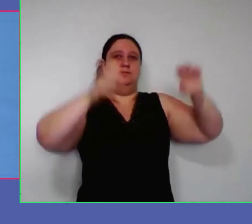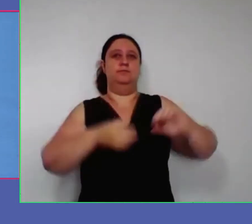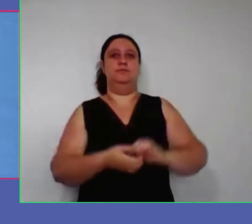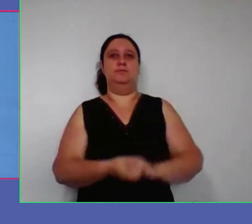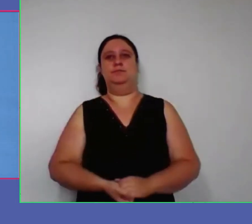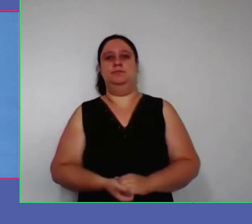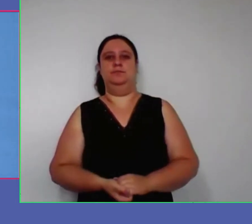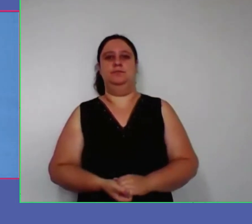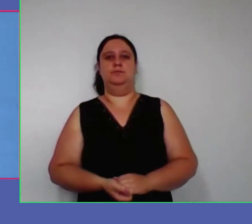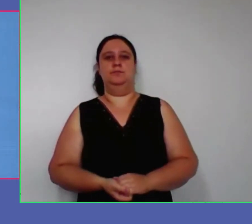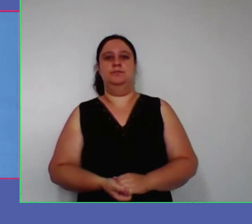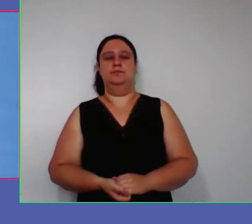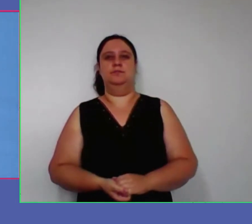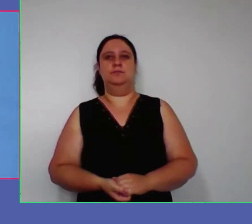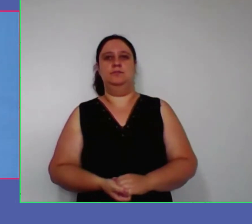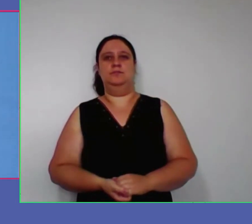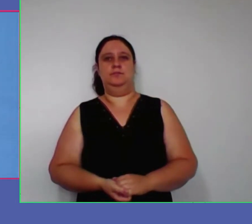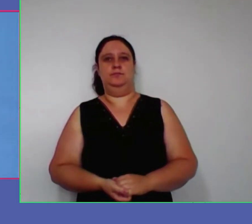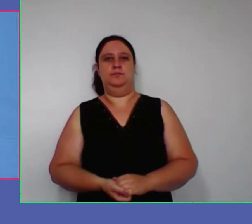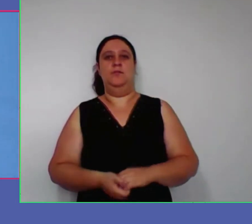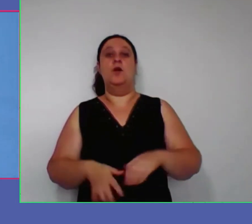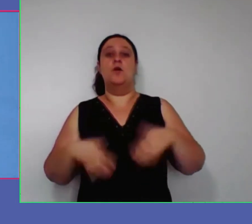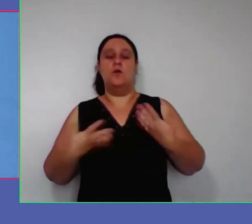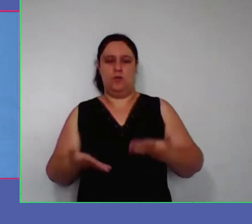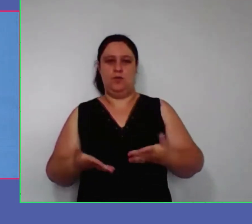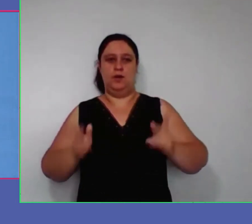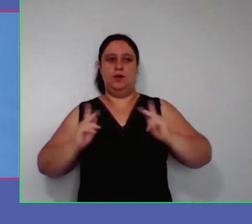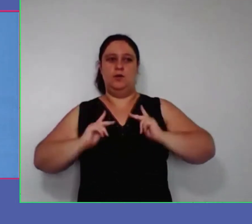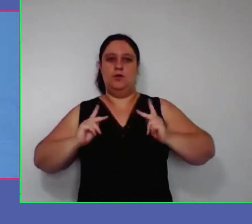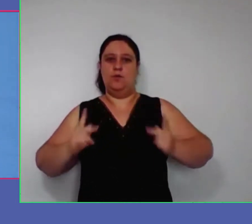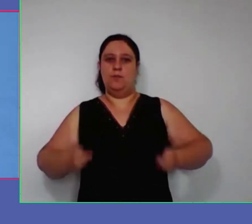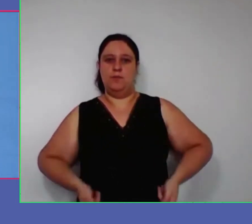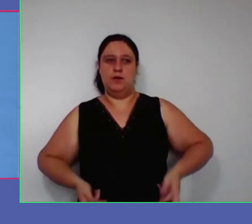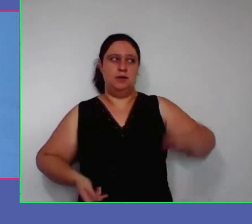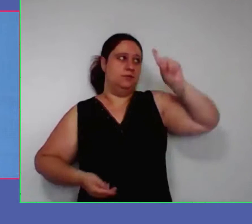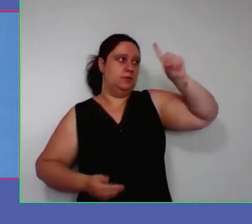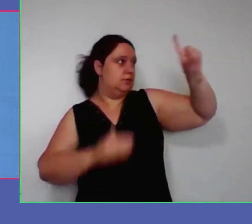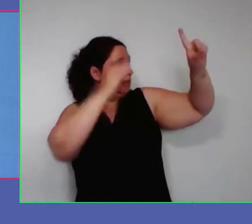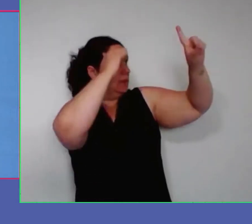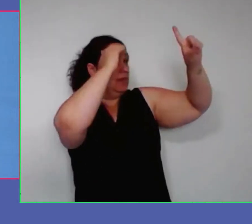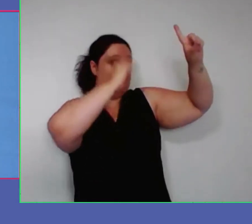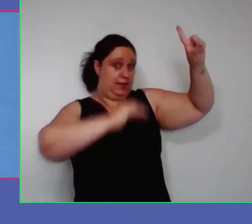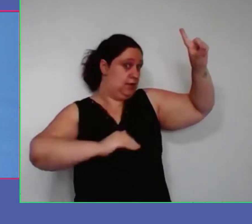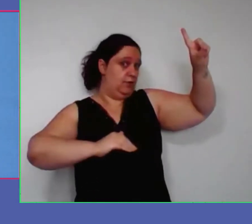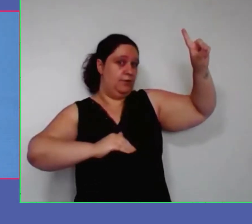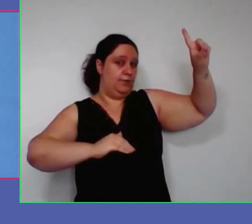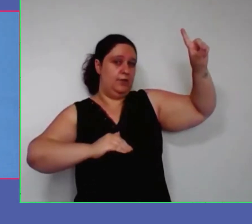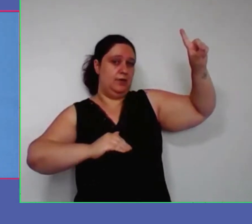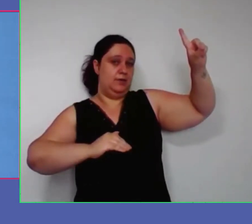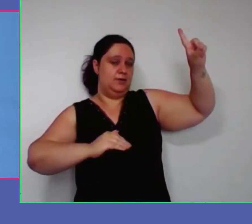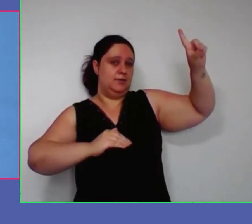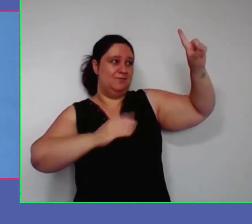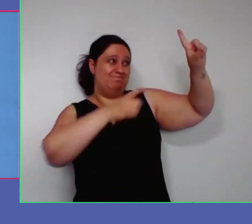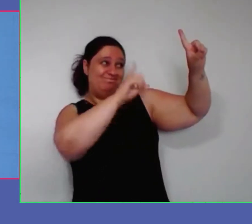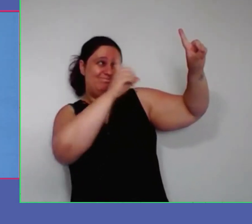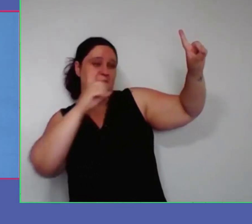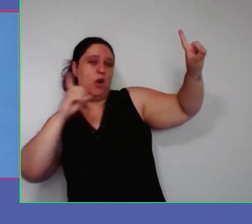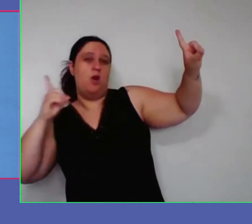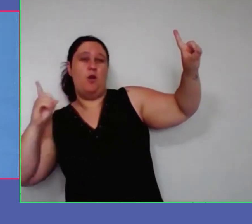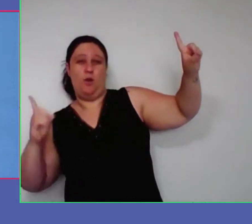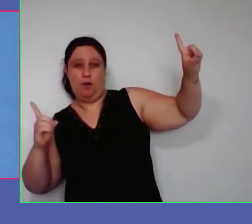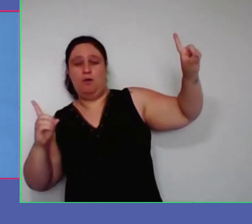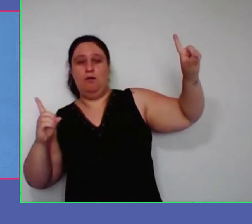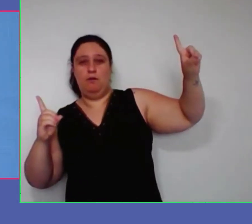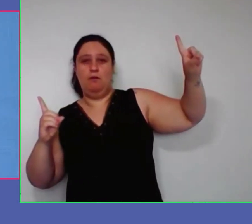Quando o homem desobedeceu a Deus, ele saiu da presença de Deus, ele saiu